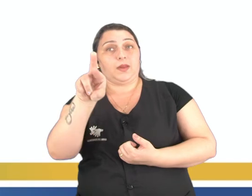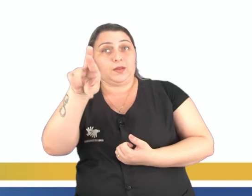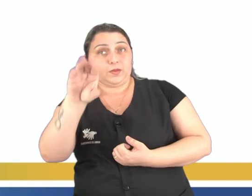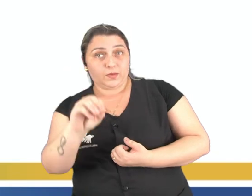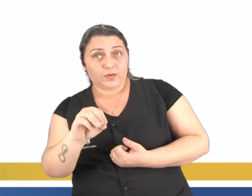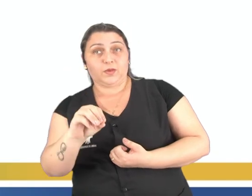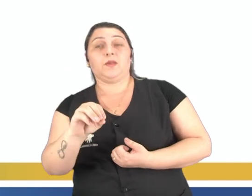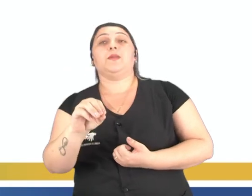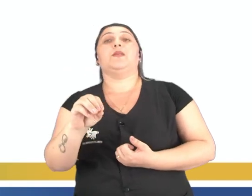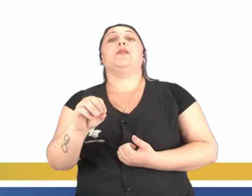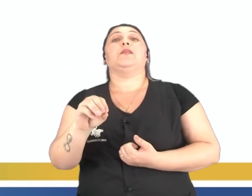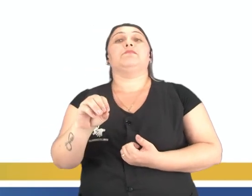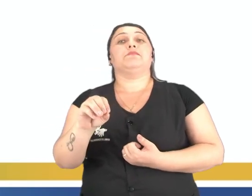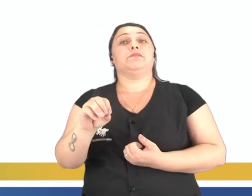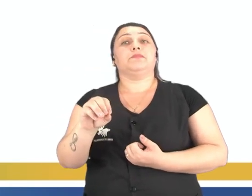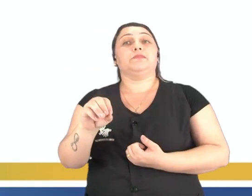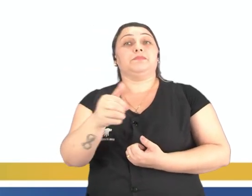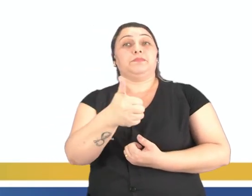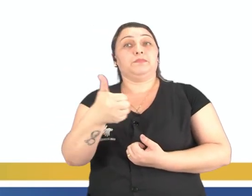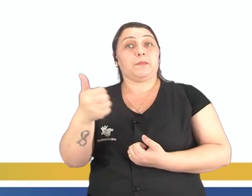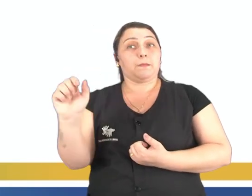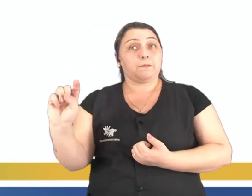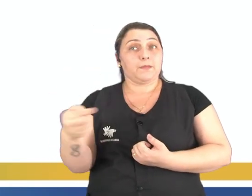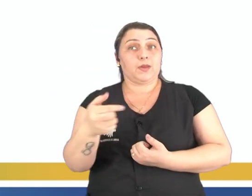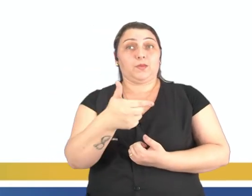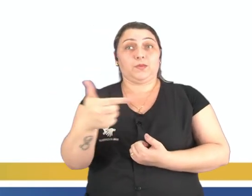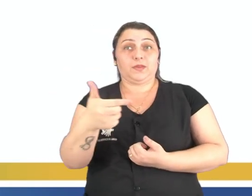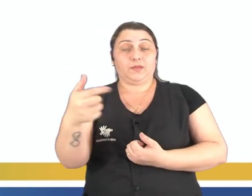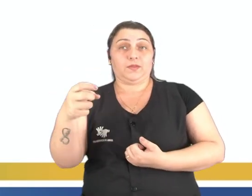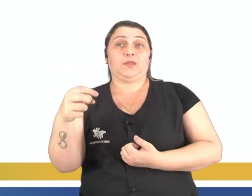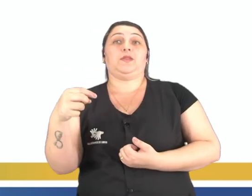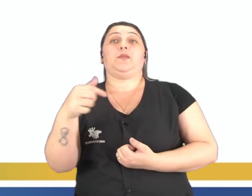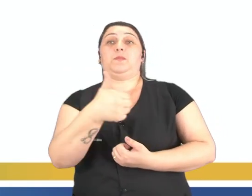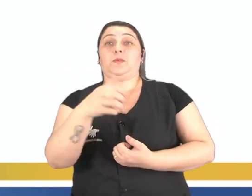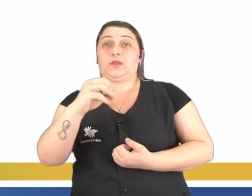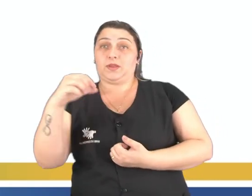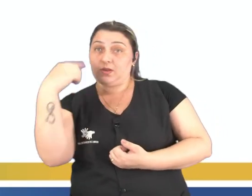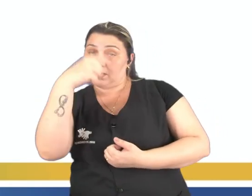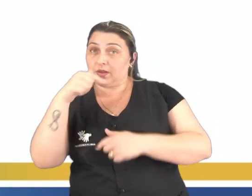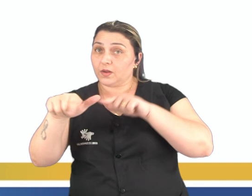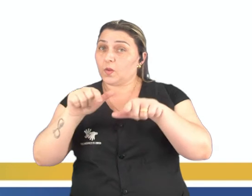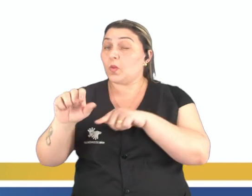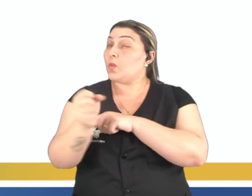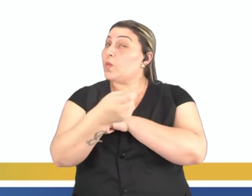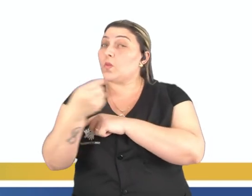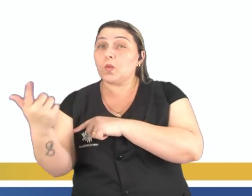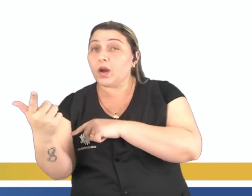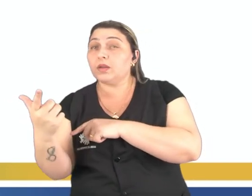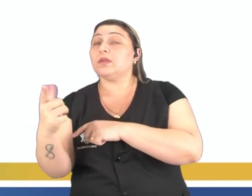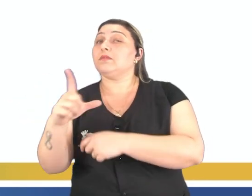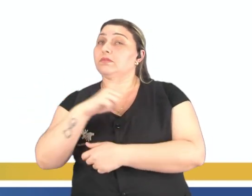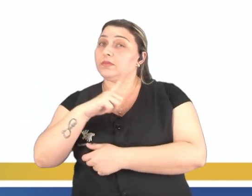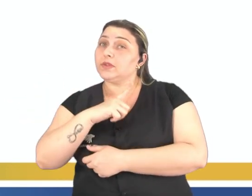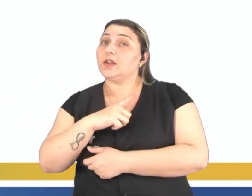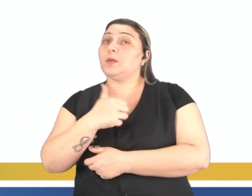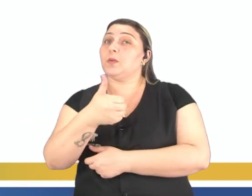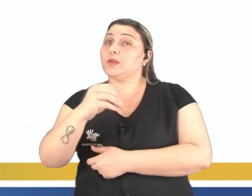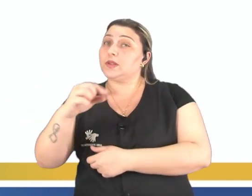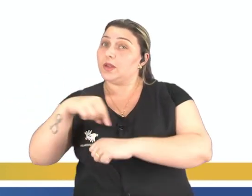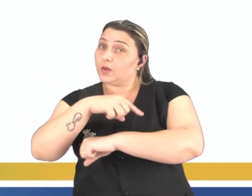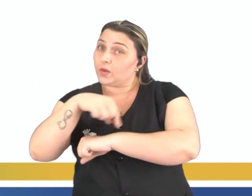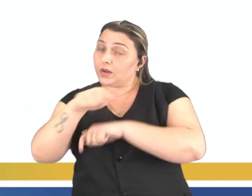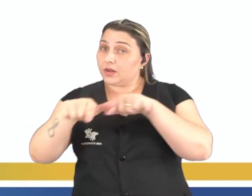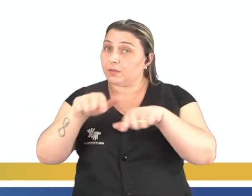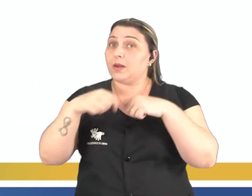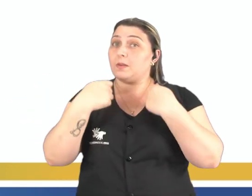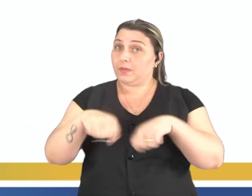R$ 1.225 por 100 horas de trabalho. Quanto ele recebeu por hora de trabalho? Então, nós temos que fazer